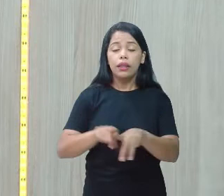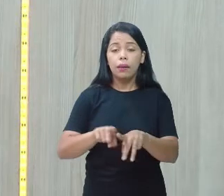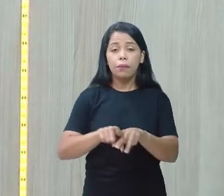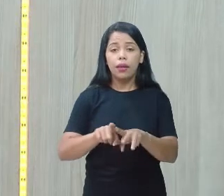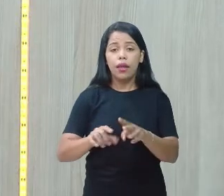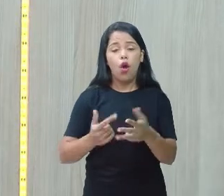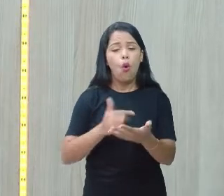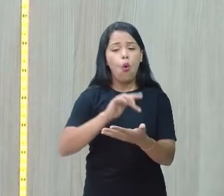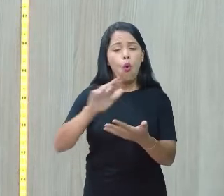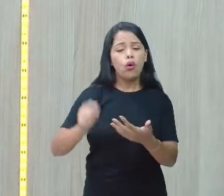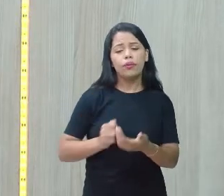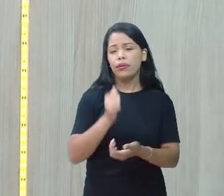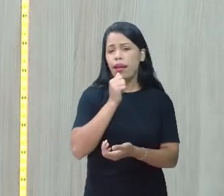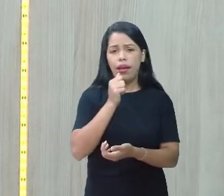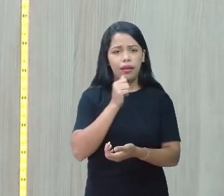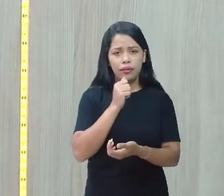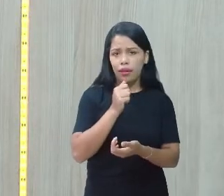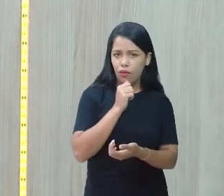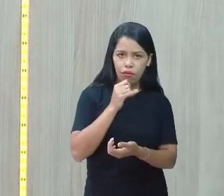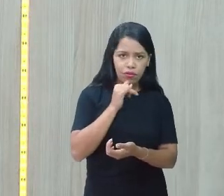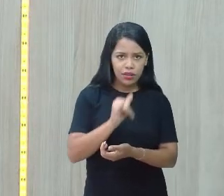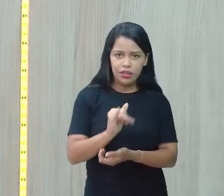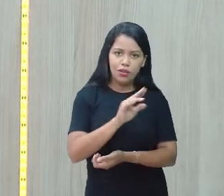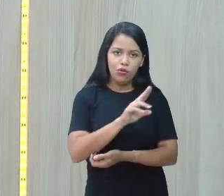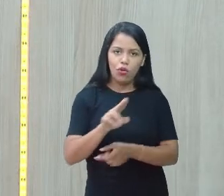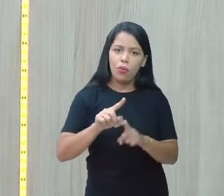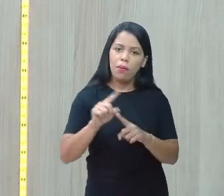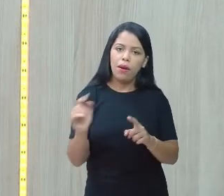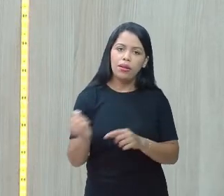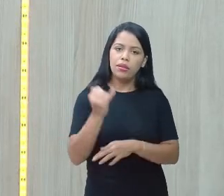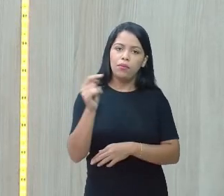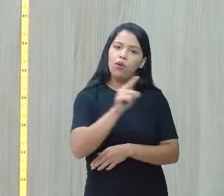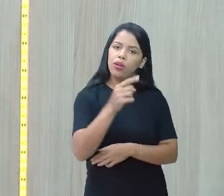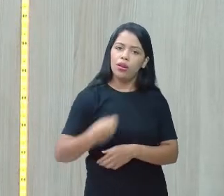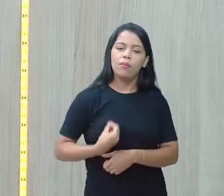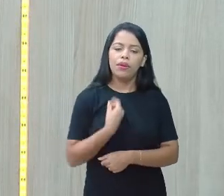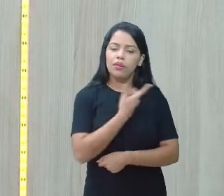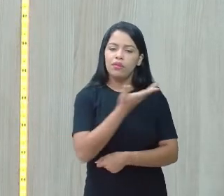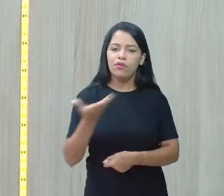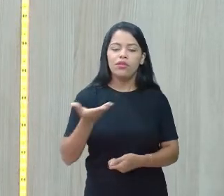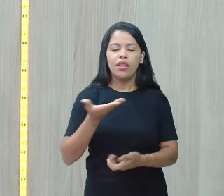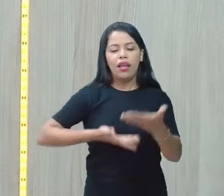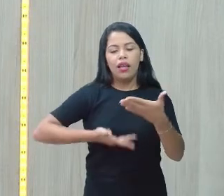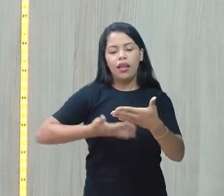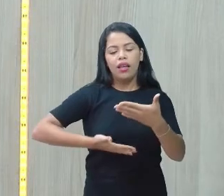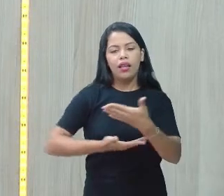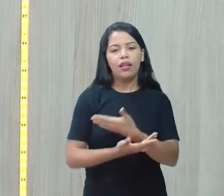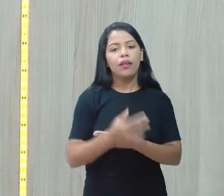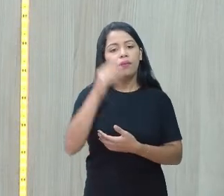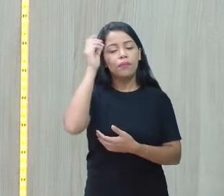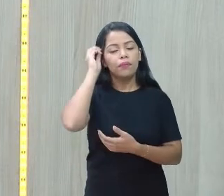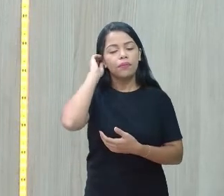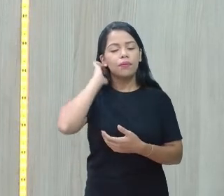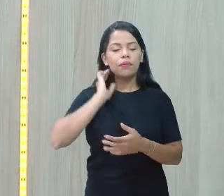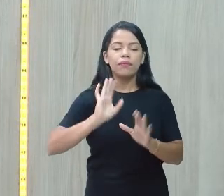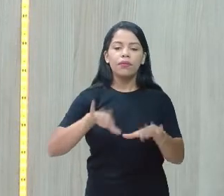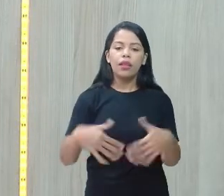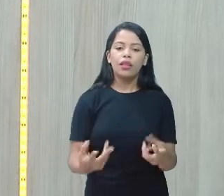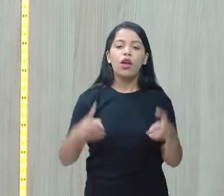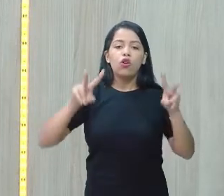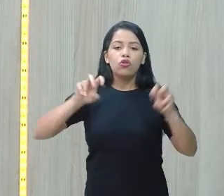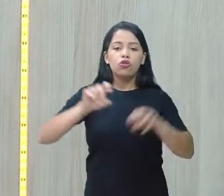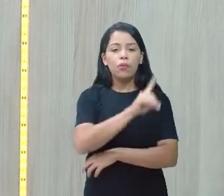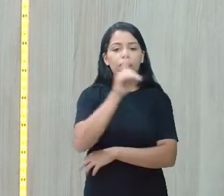e outros que ainda não se pronunciaram, mas é muito importante essa presença de vocês. E em relação a este dia, não é? 20